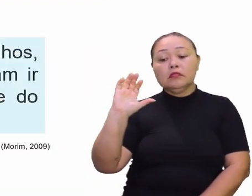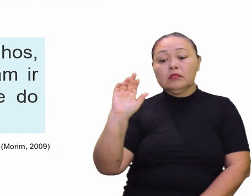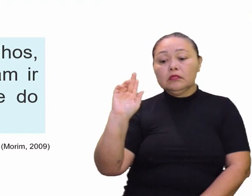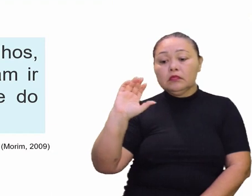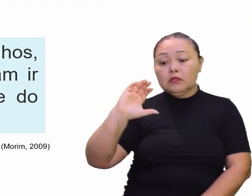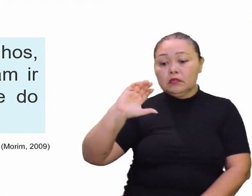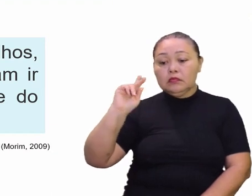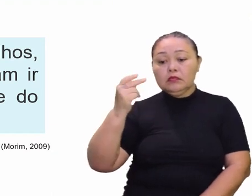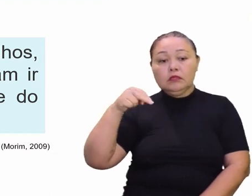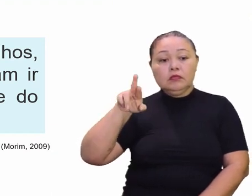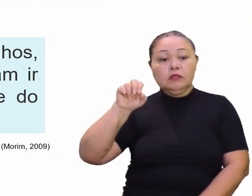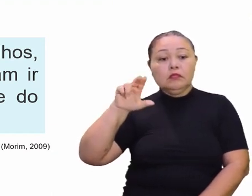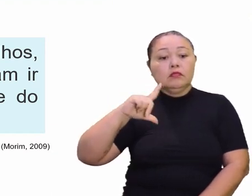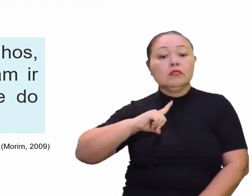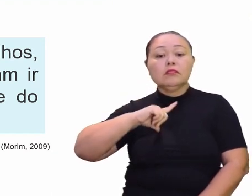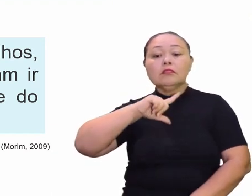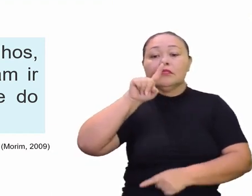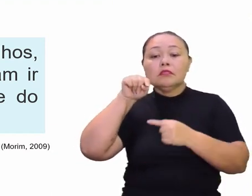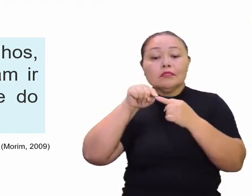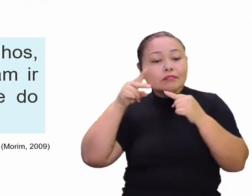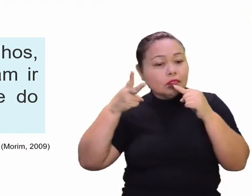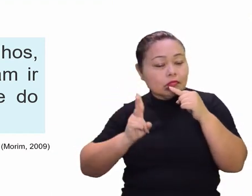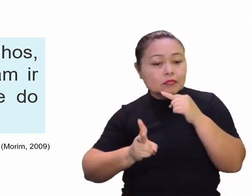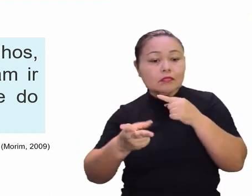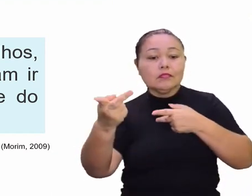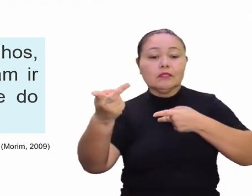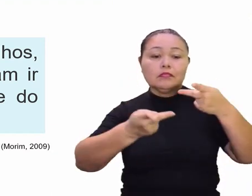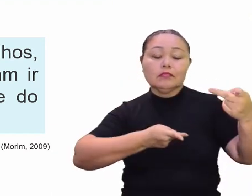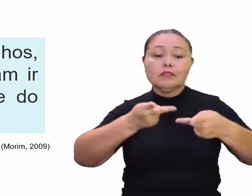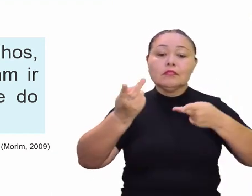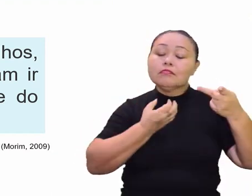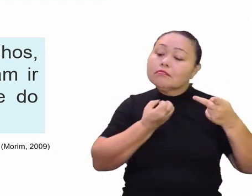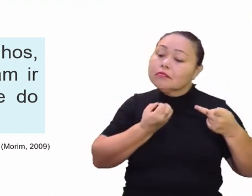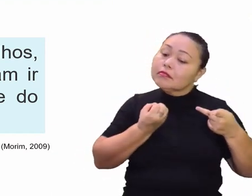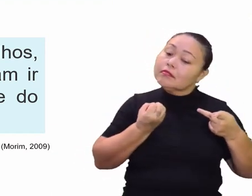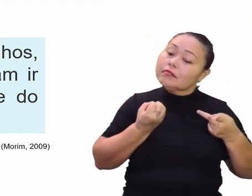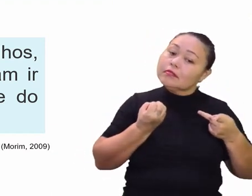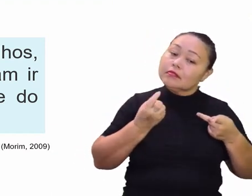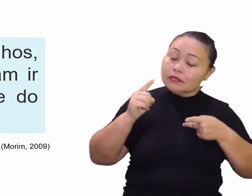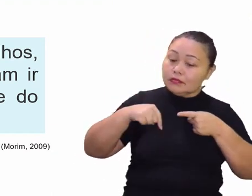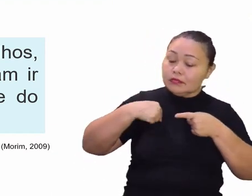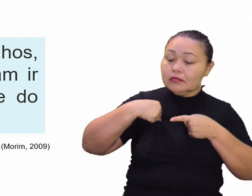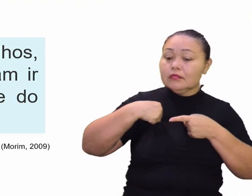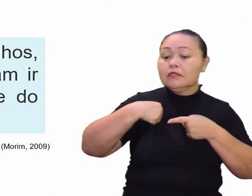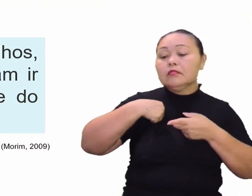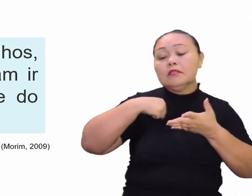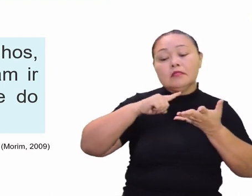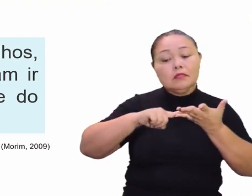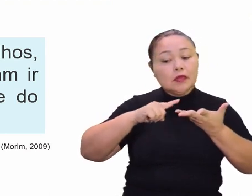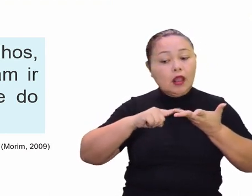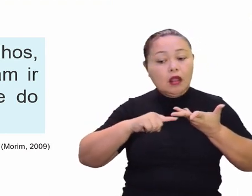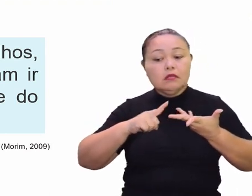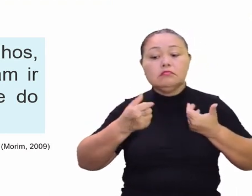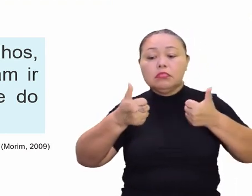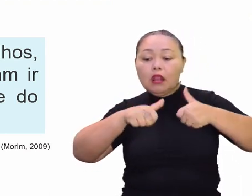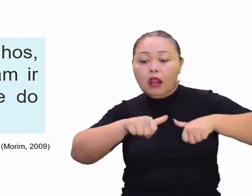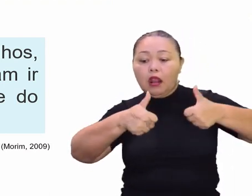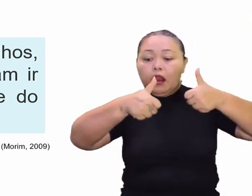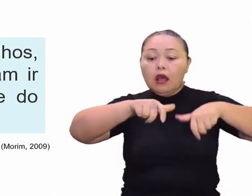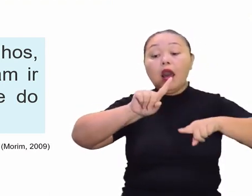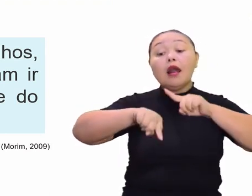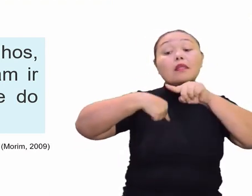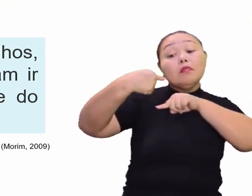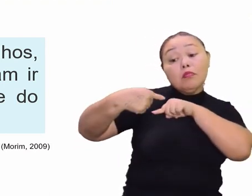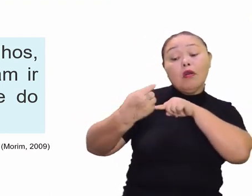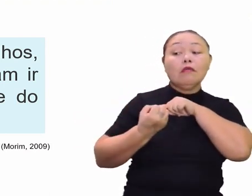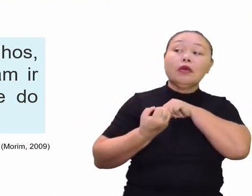Church, no entanto, com o intuito de dar continuidade ao projeto, depois desse projeto, longos fracassos, ele viaja,